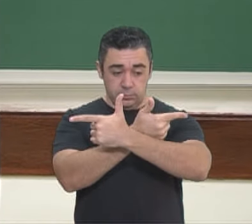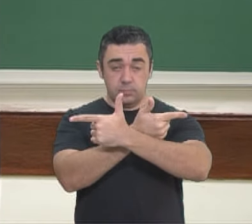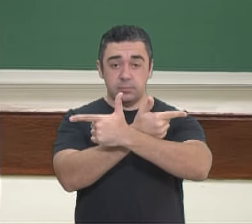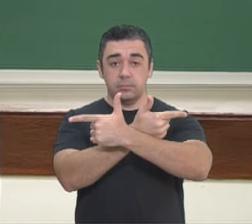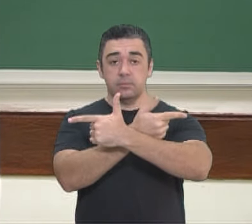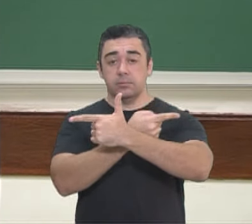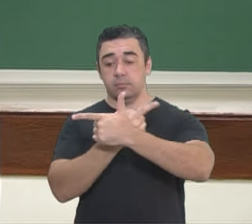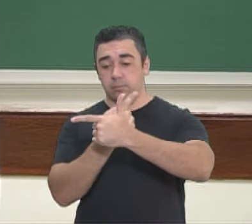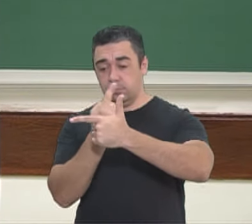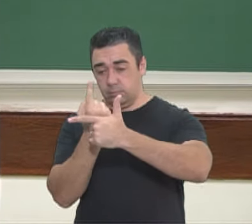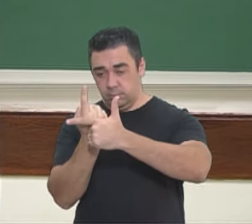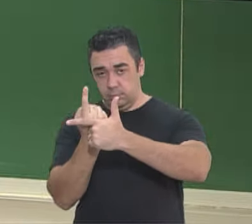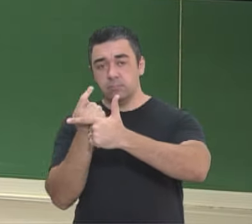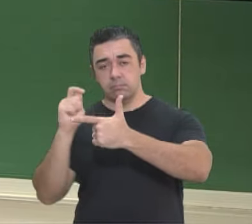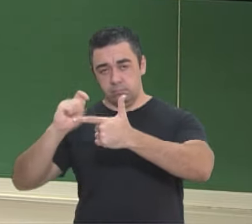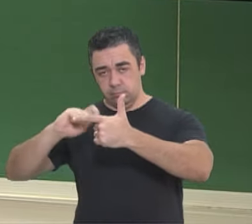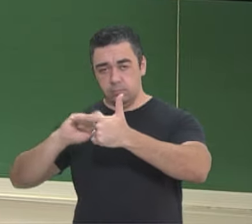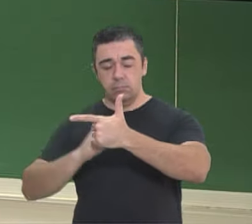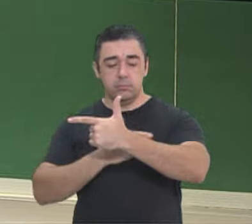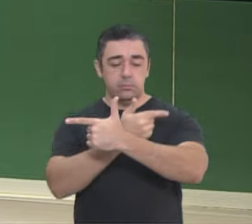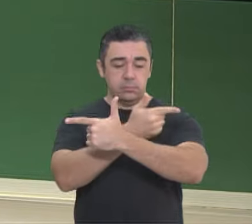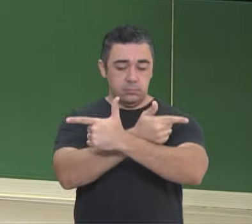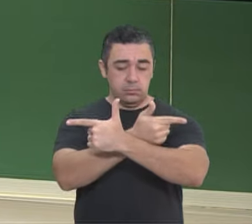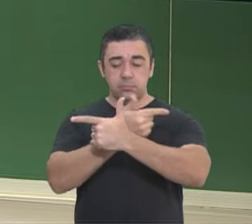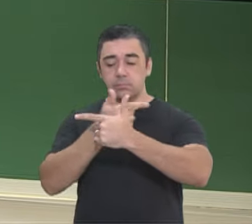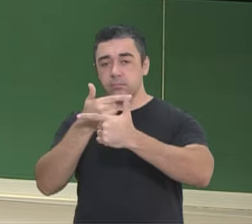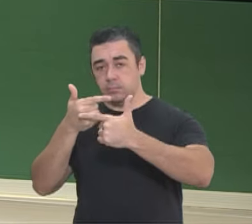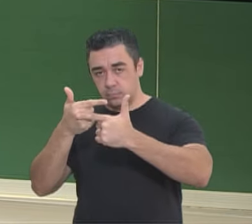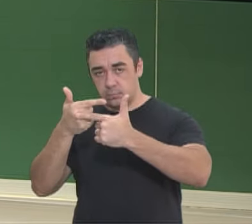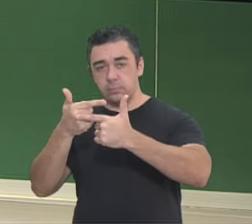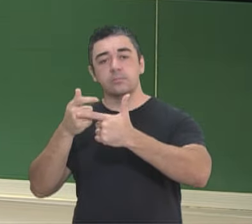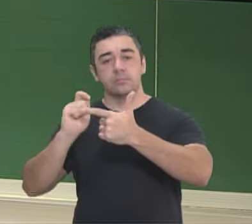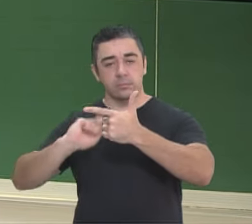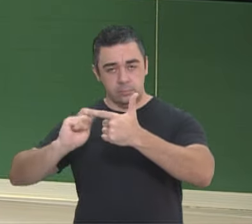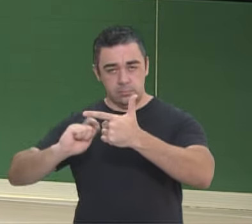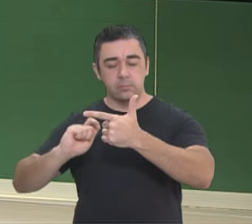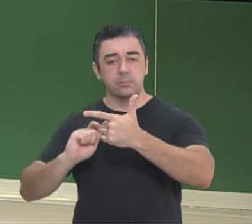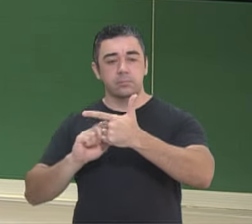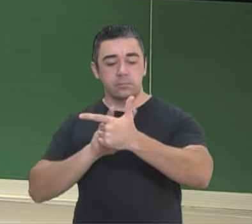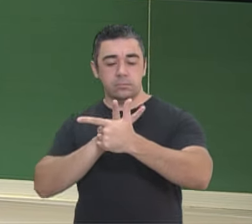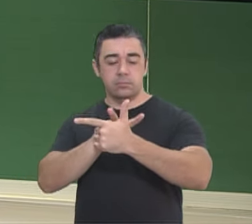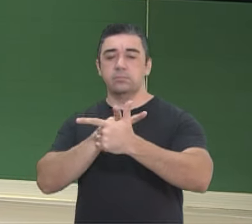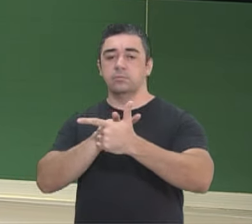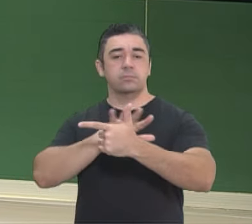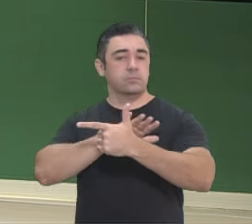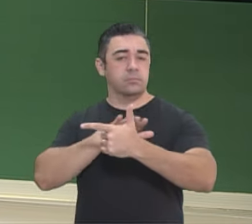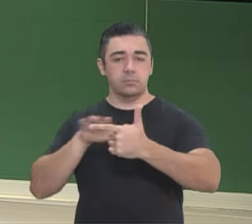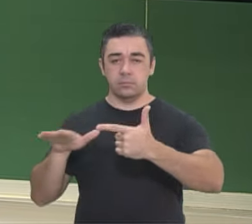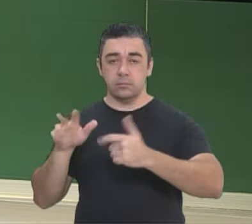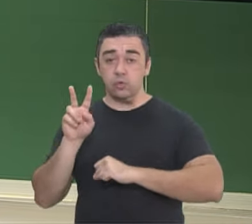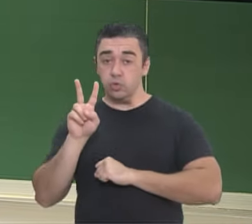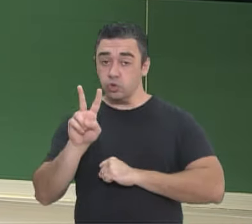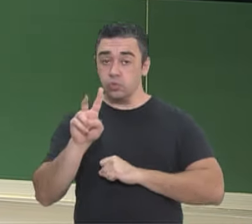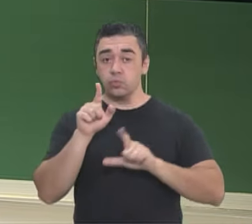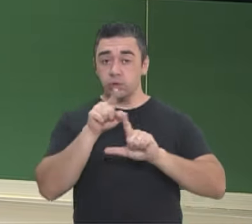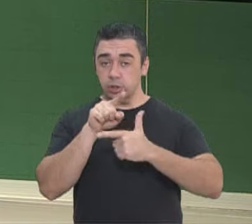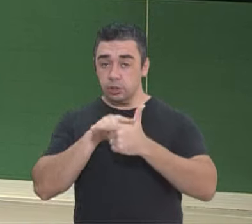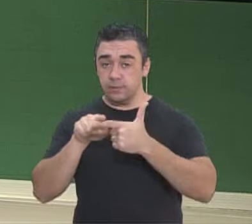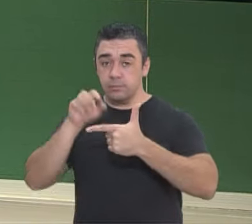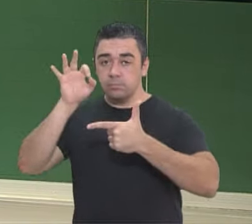2 por 1 e dá para dividir o 2 por ele mesmo. Lembrando que são divisões exatas, tá? Então,